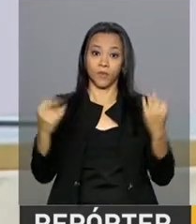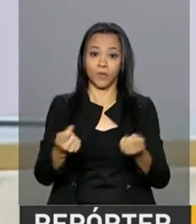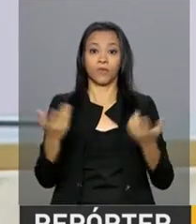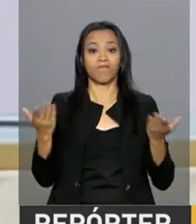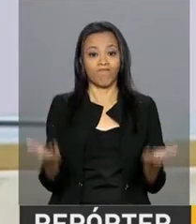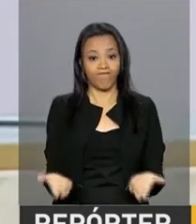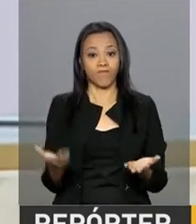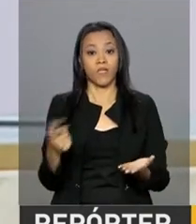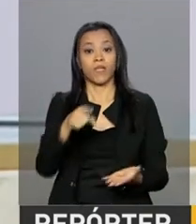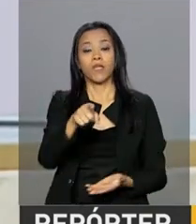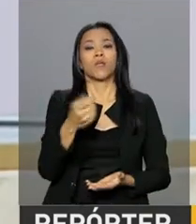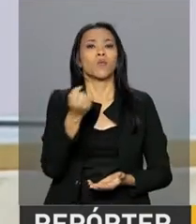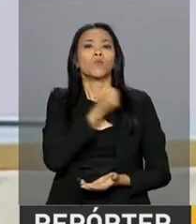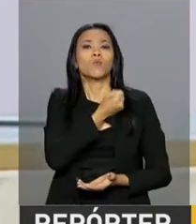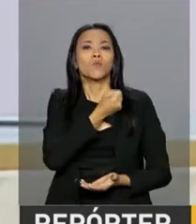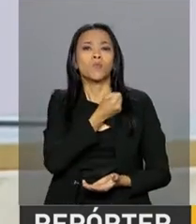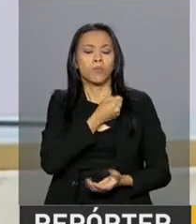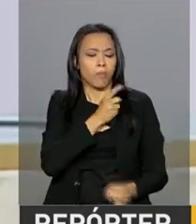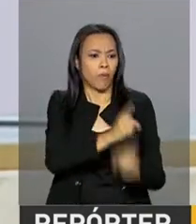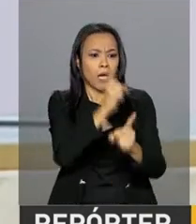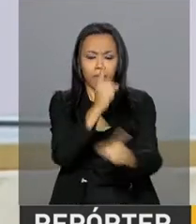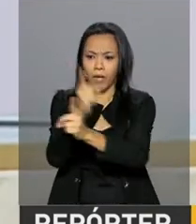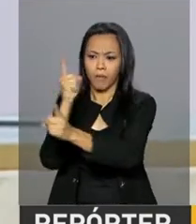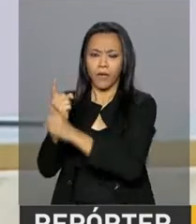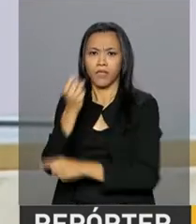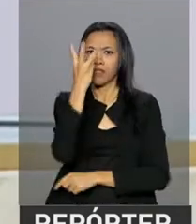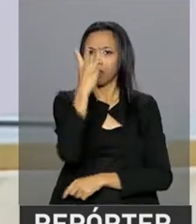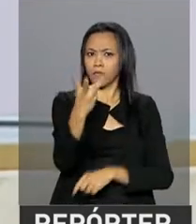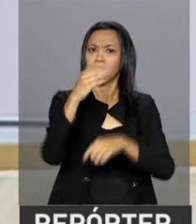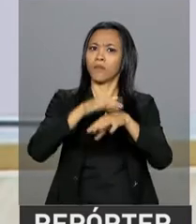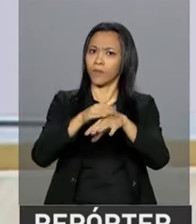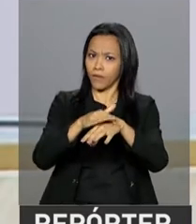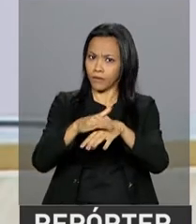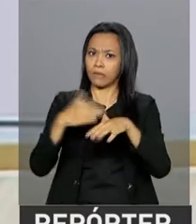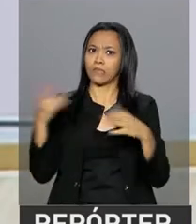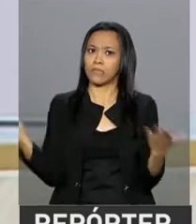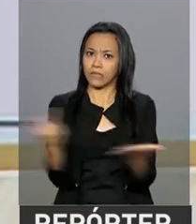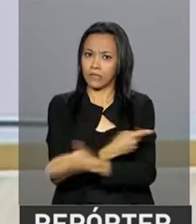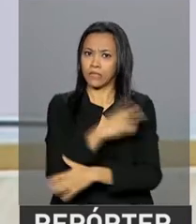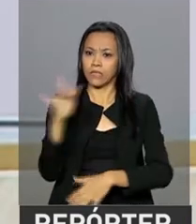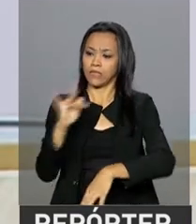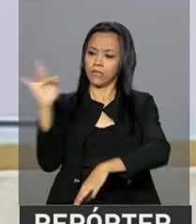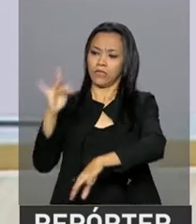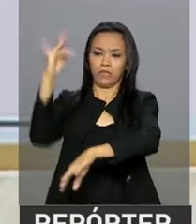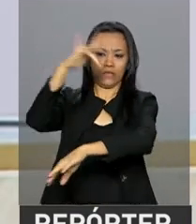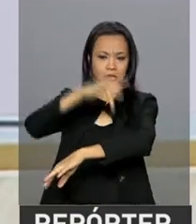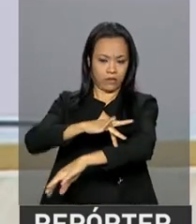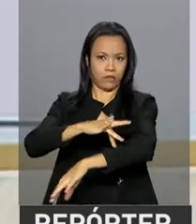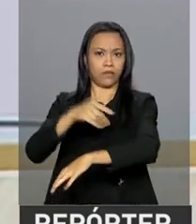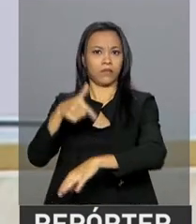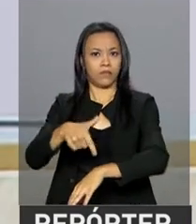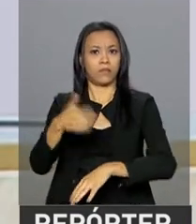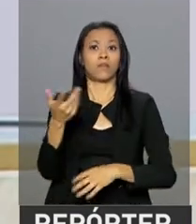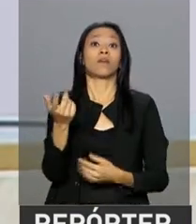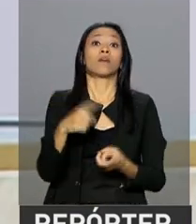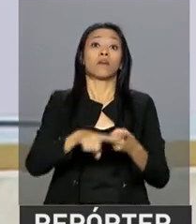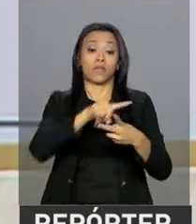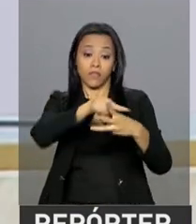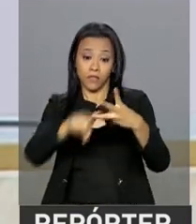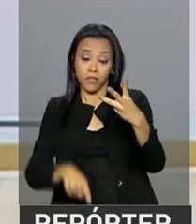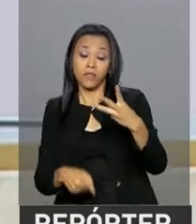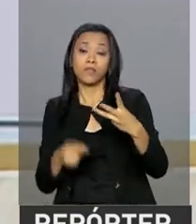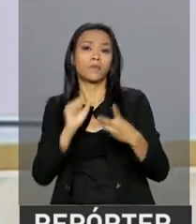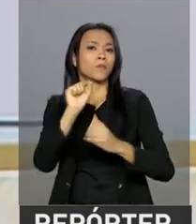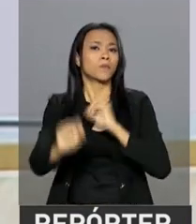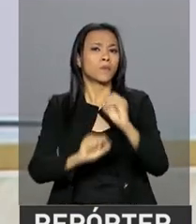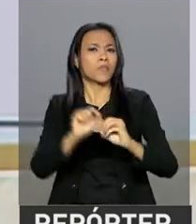número o número de notificações de casos das três doenças causadas pelo mosquito aedes aegyptis dengue física e chico